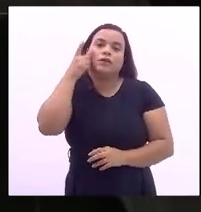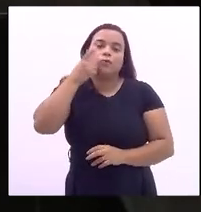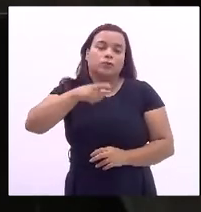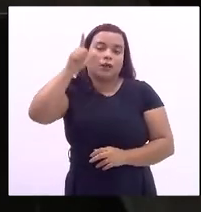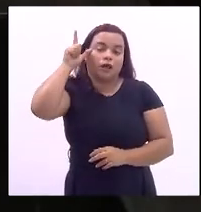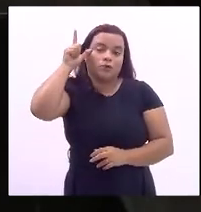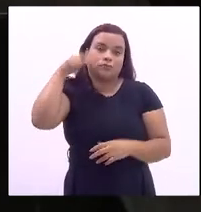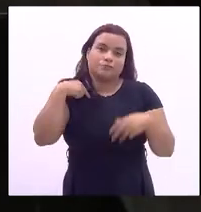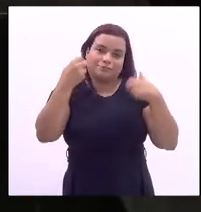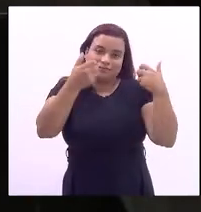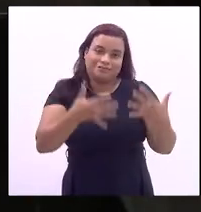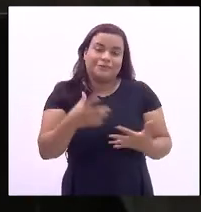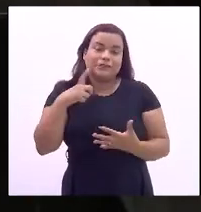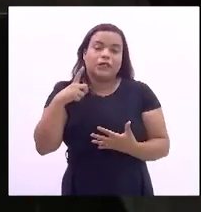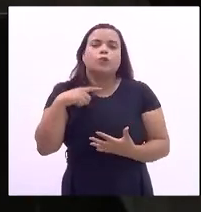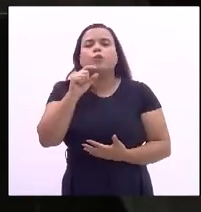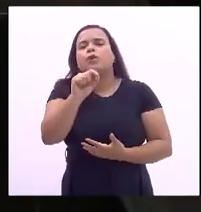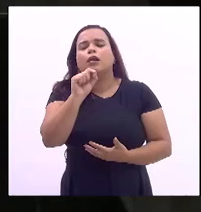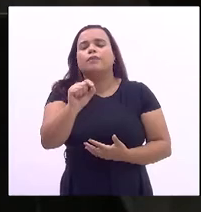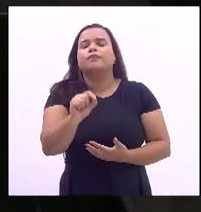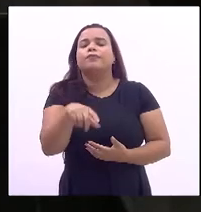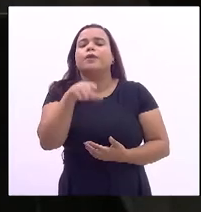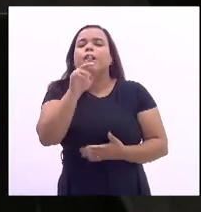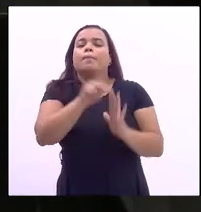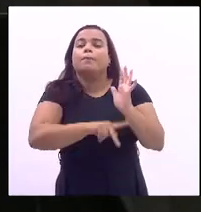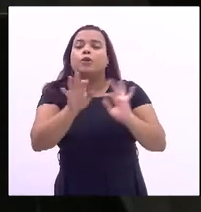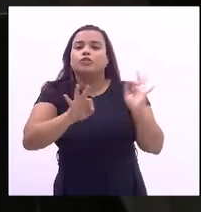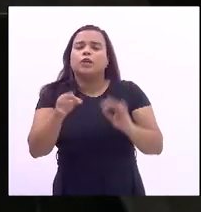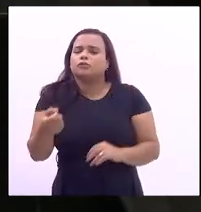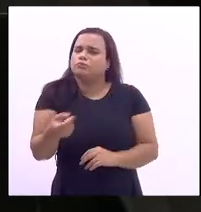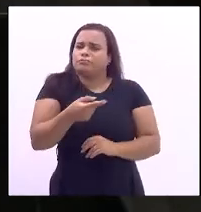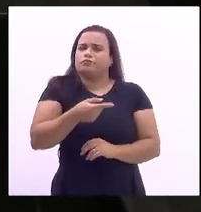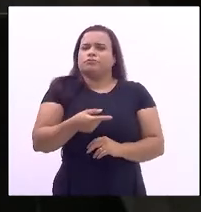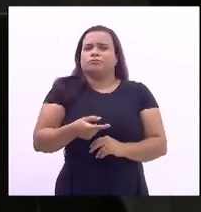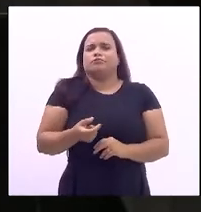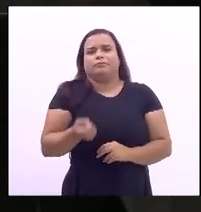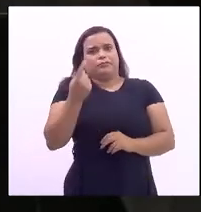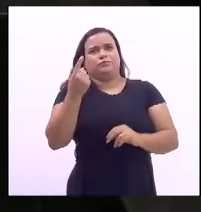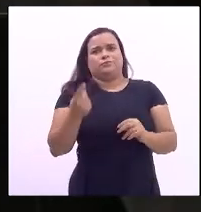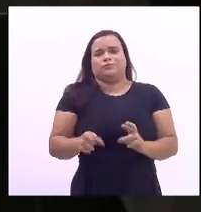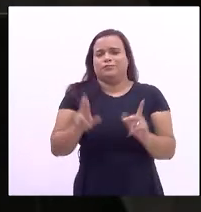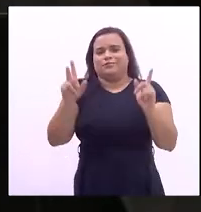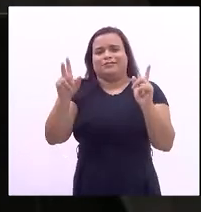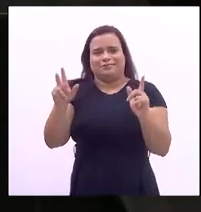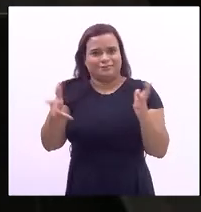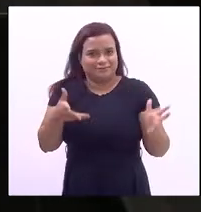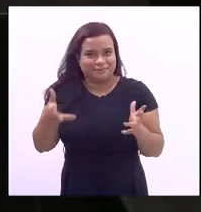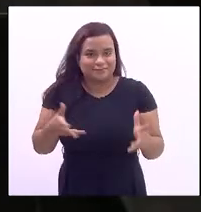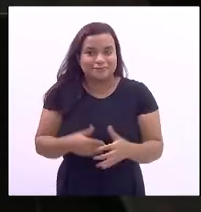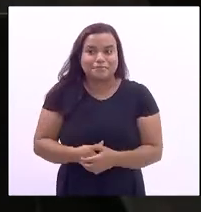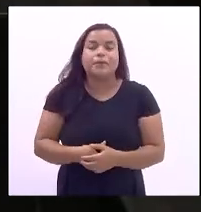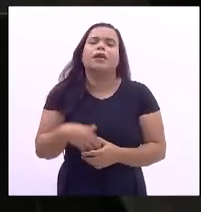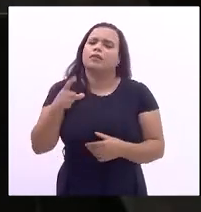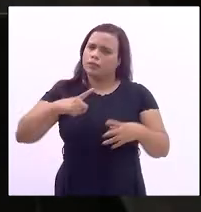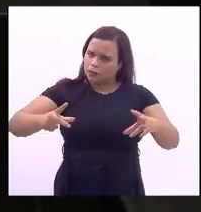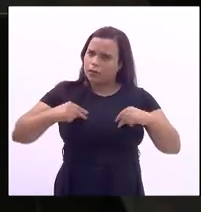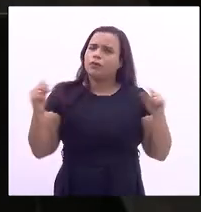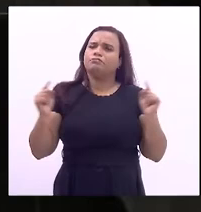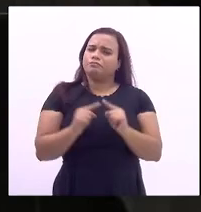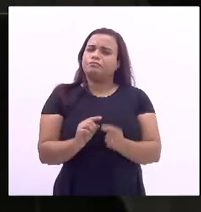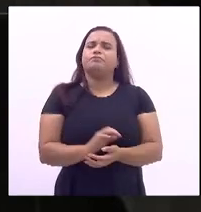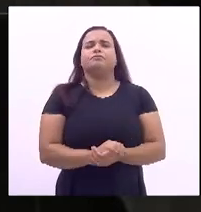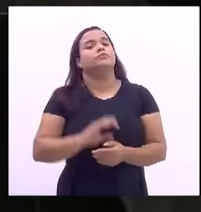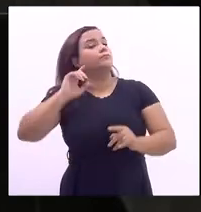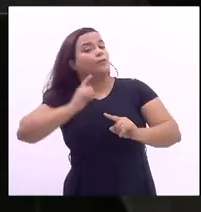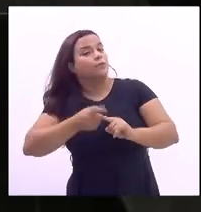a Lucinha um projeto inusitado inusitado E quanto a isso tem mérito